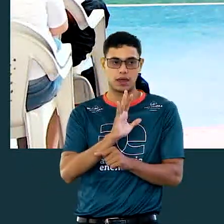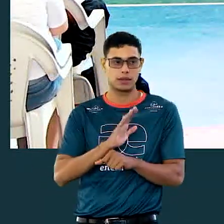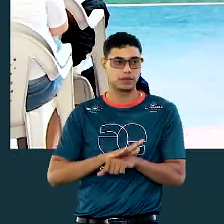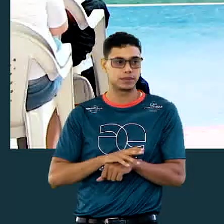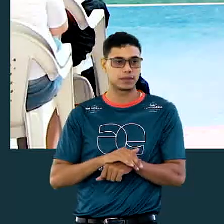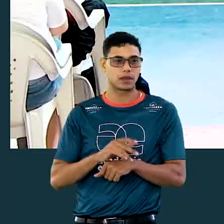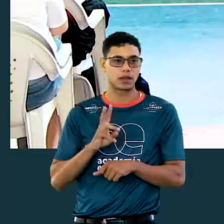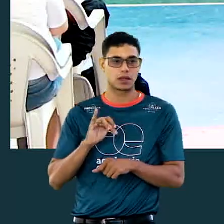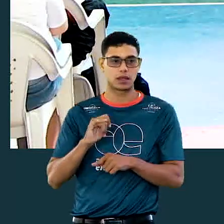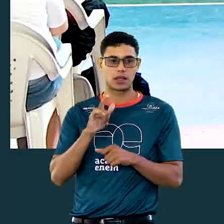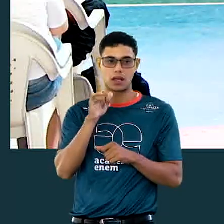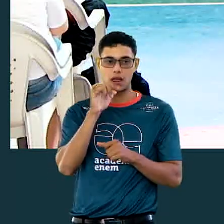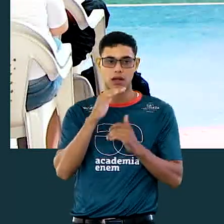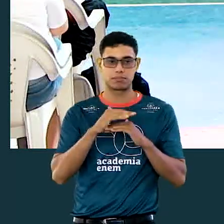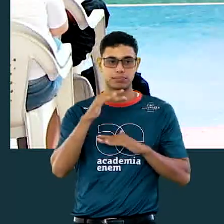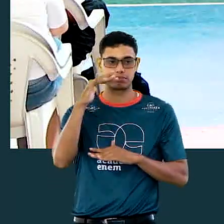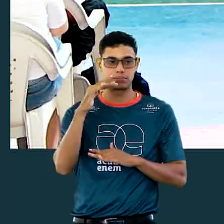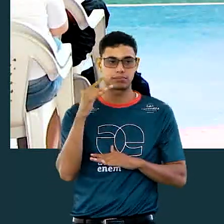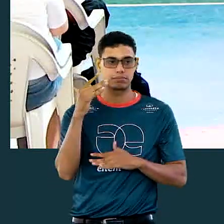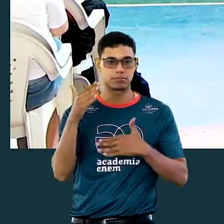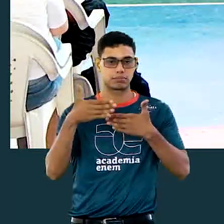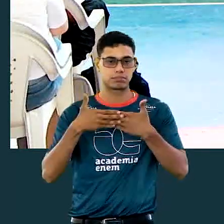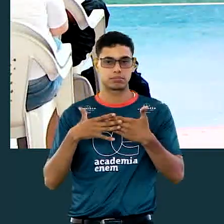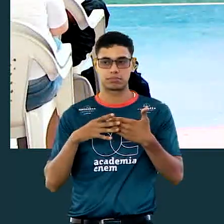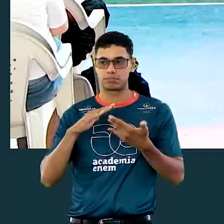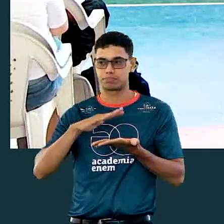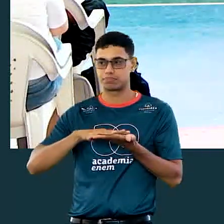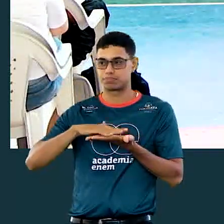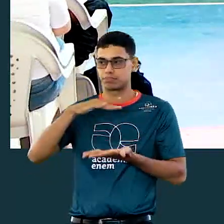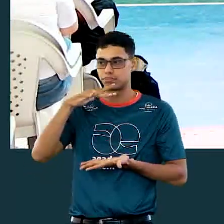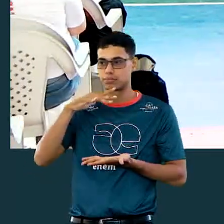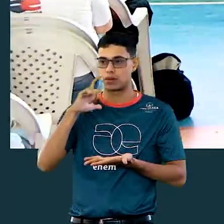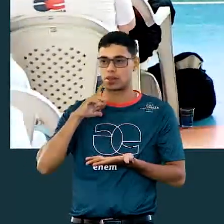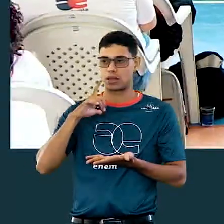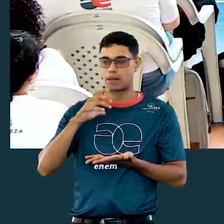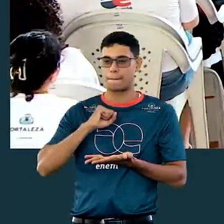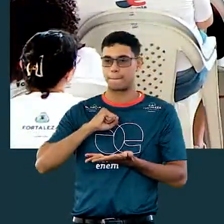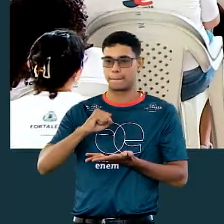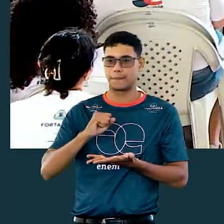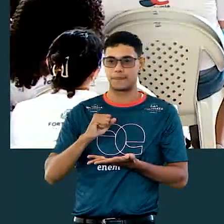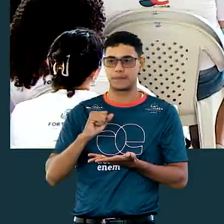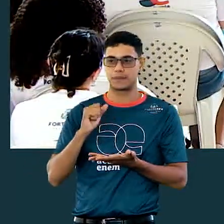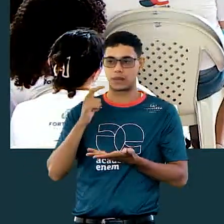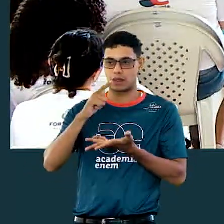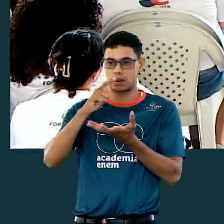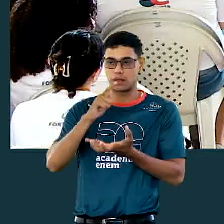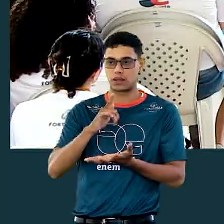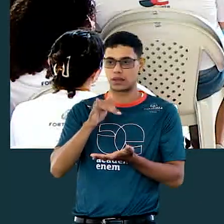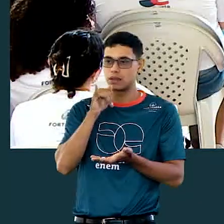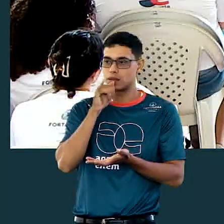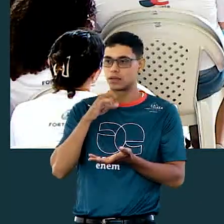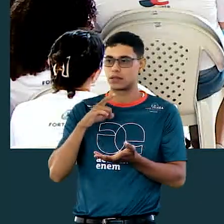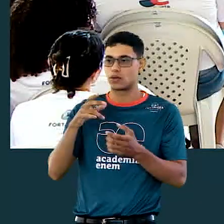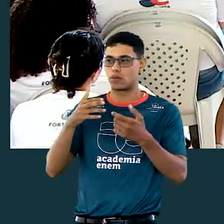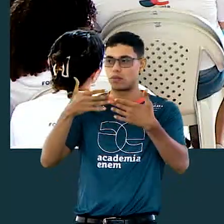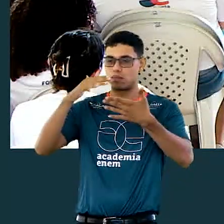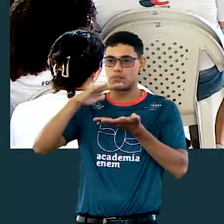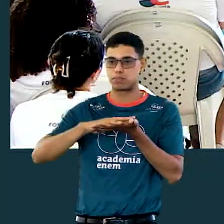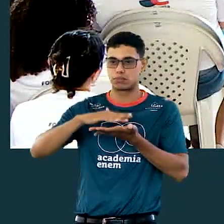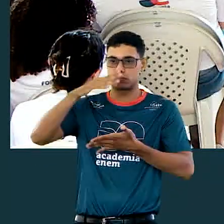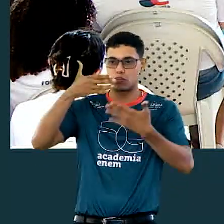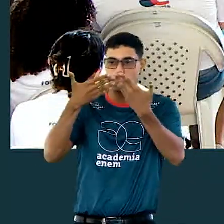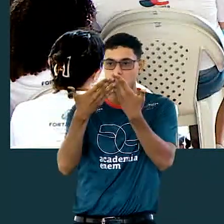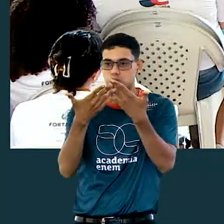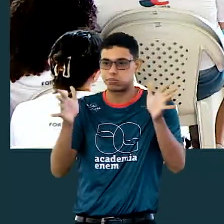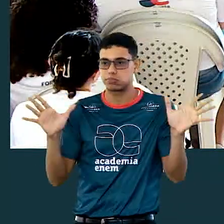água está acumulada a certa altura? Bora. Possui energia potencial gravitacional? E se eu abrir as comportas dessa usina, o que